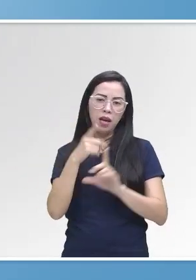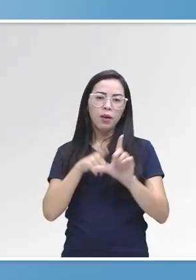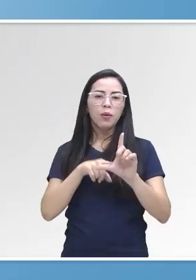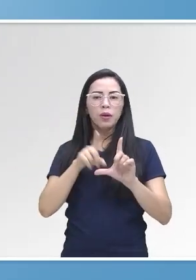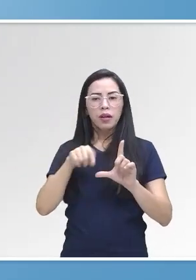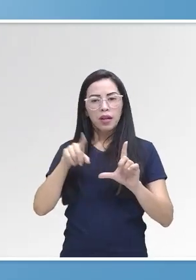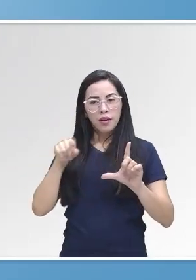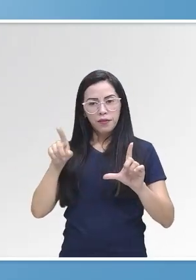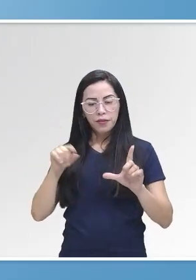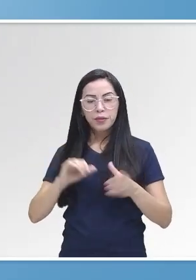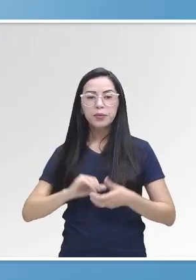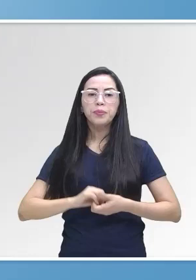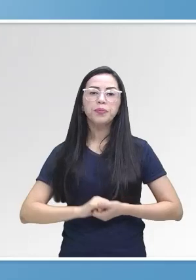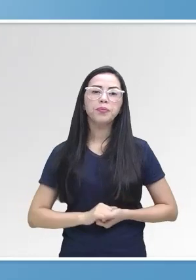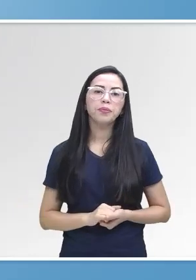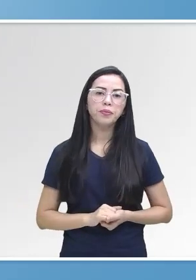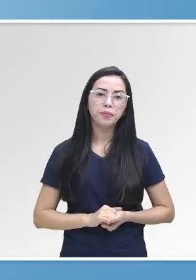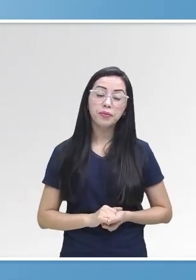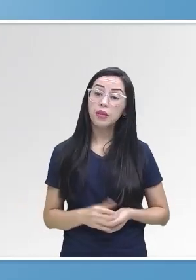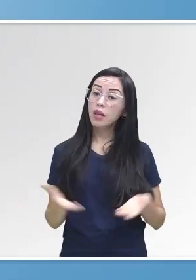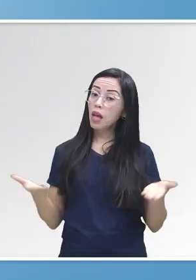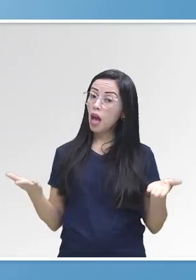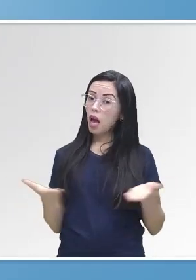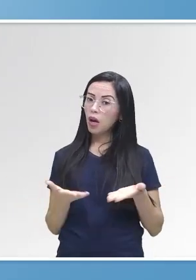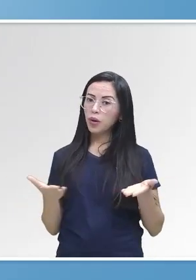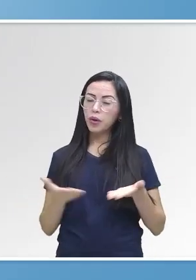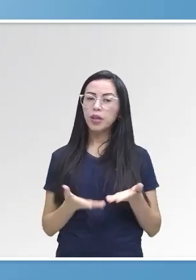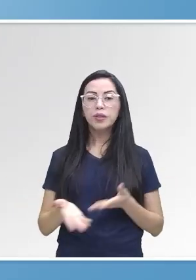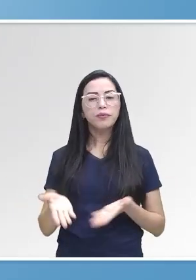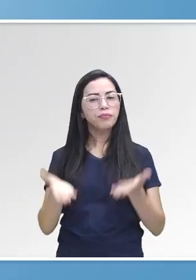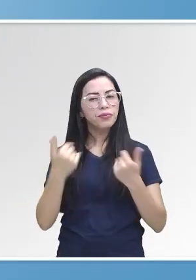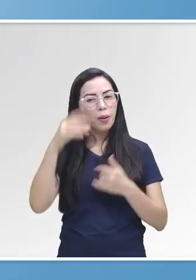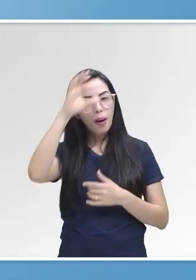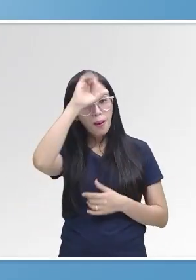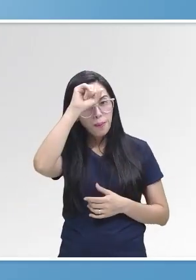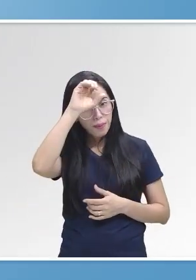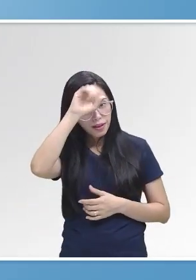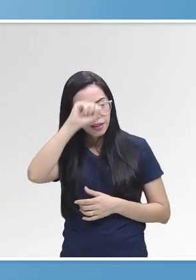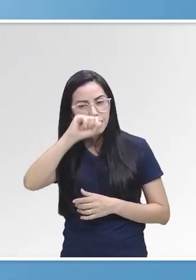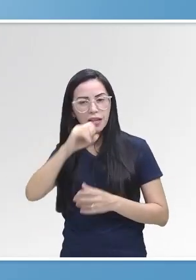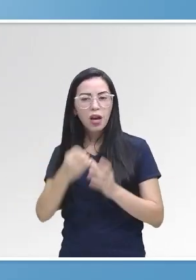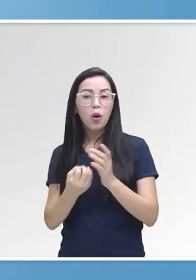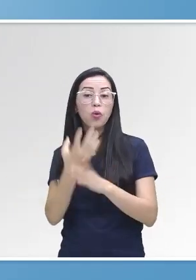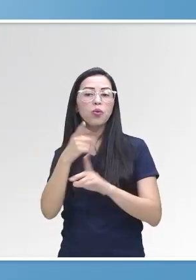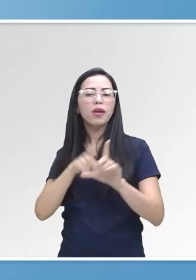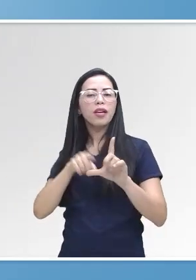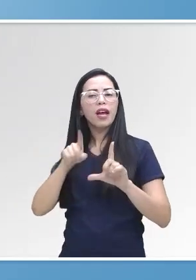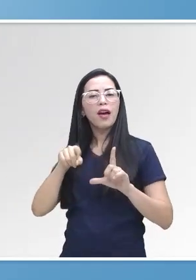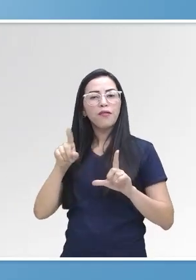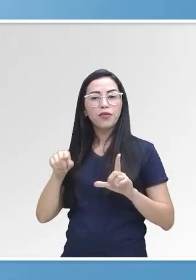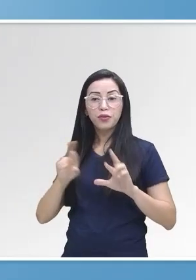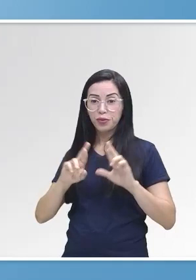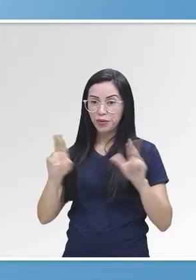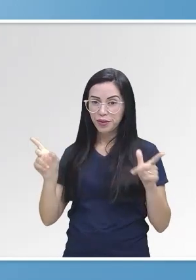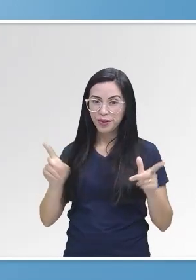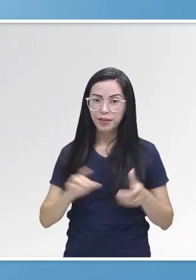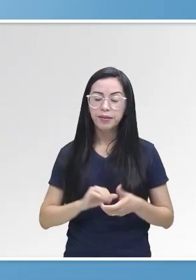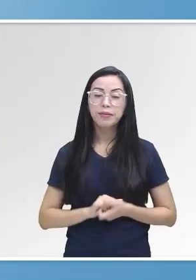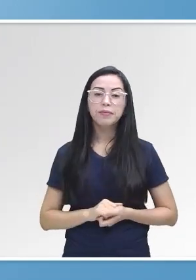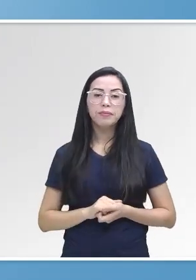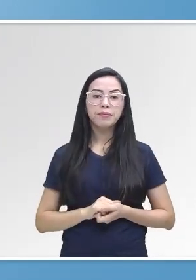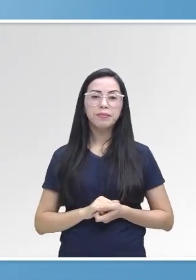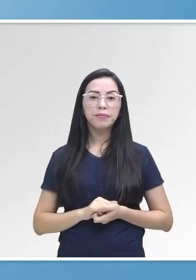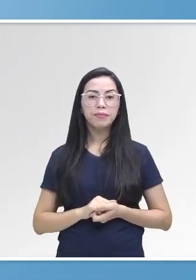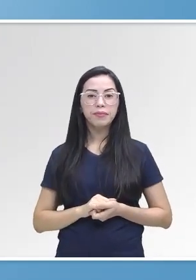vai aprender a fazer gráfico de uma forma bem divertida e vocês vão gostar muito e nada